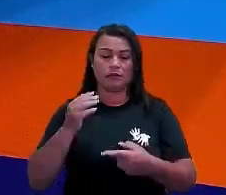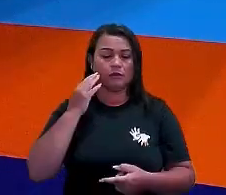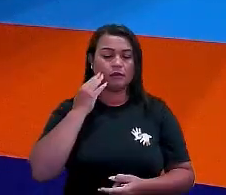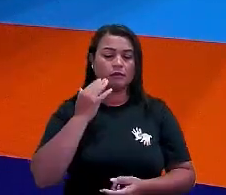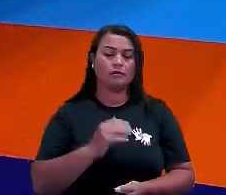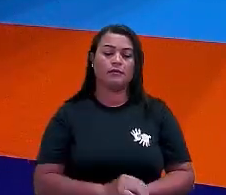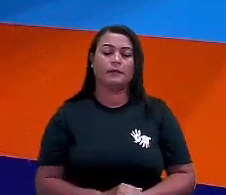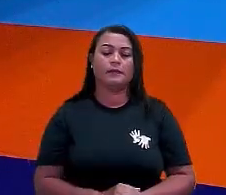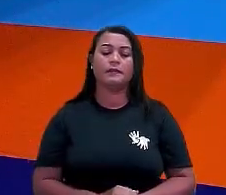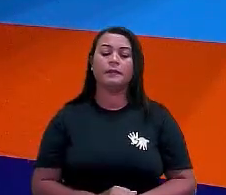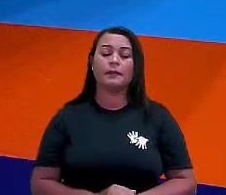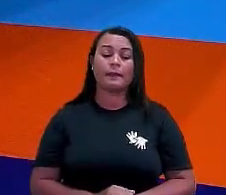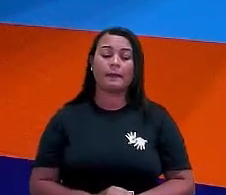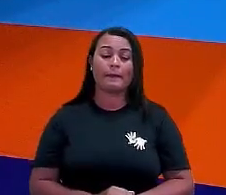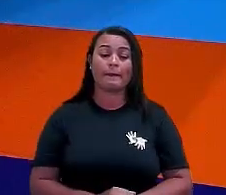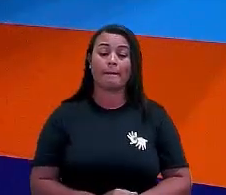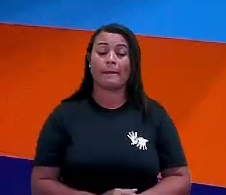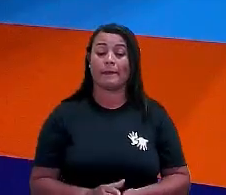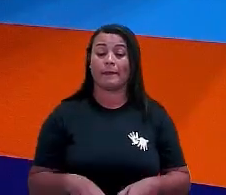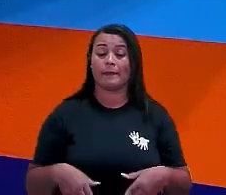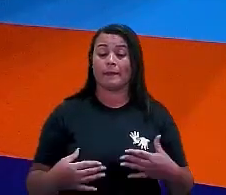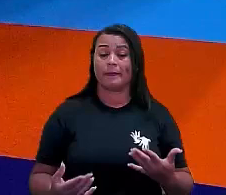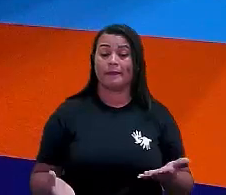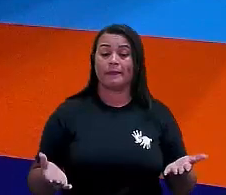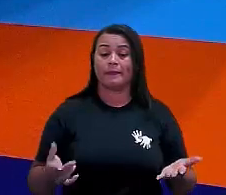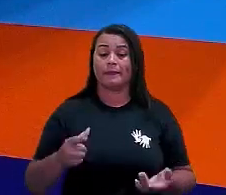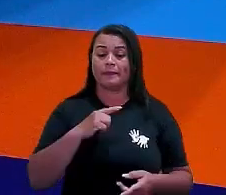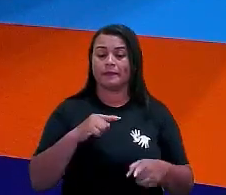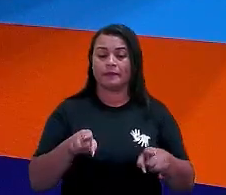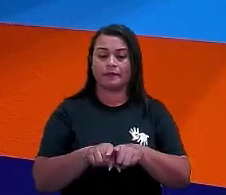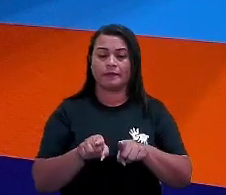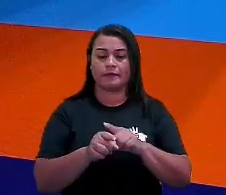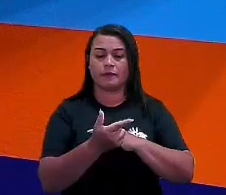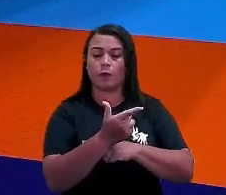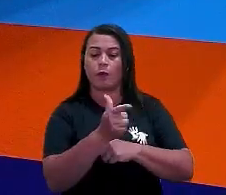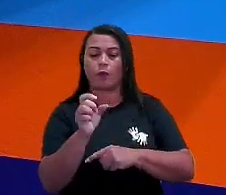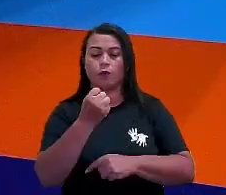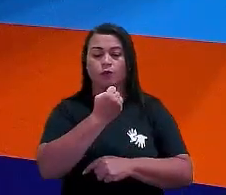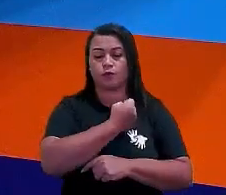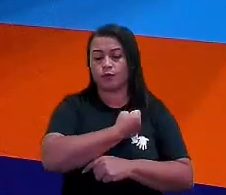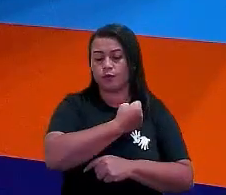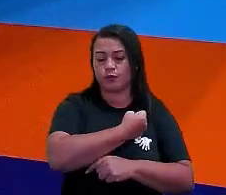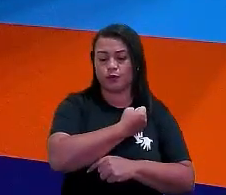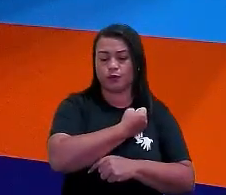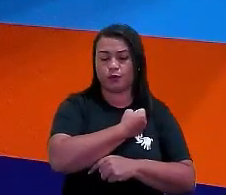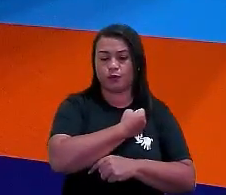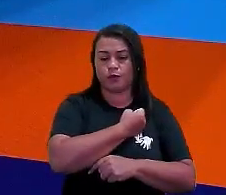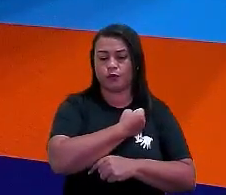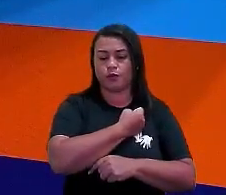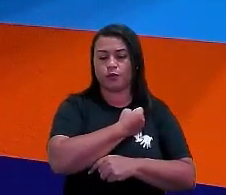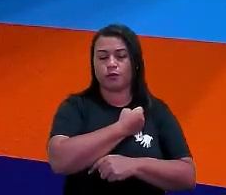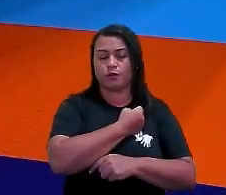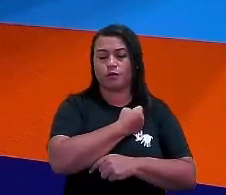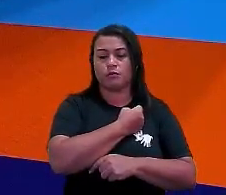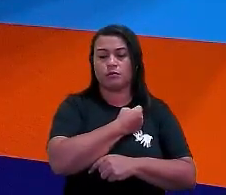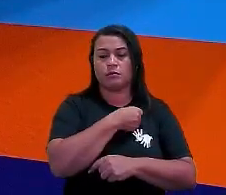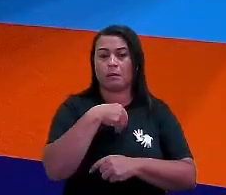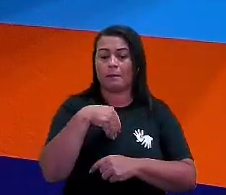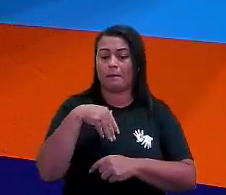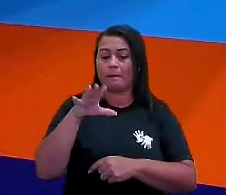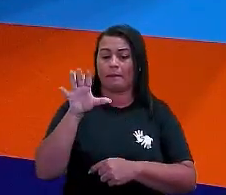certo? E aí eu tenho os outros números que passam do